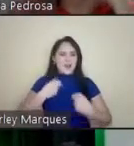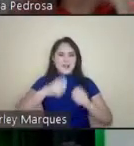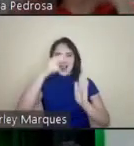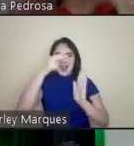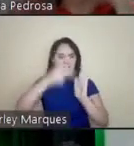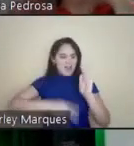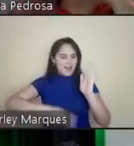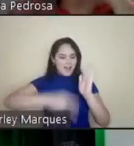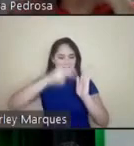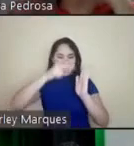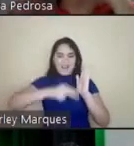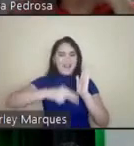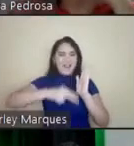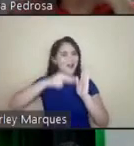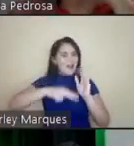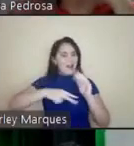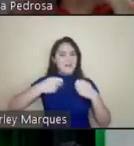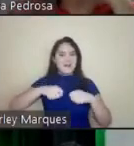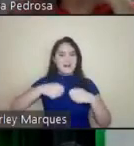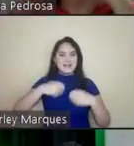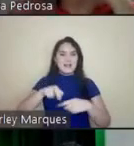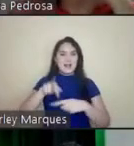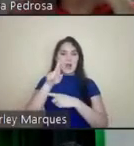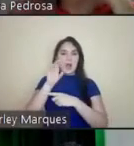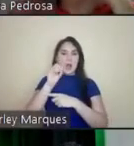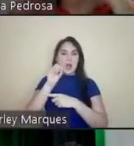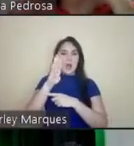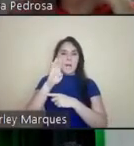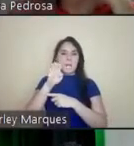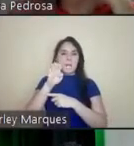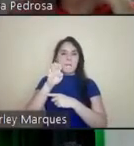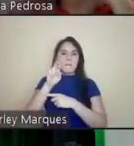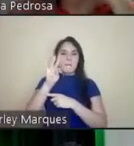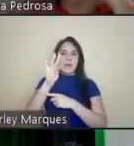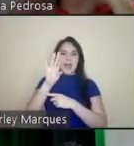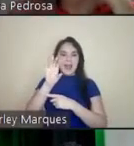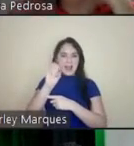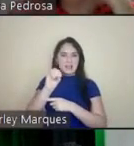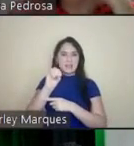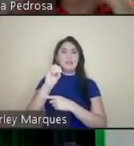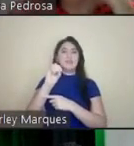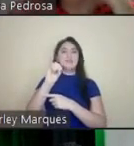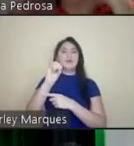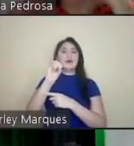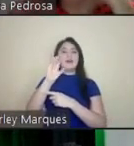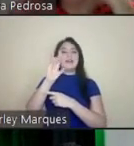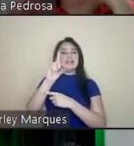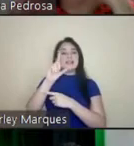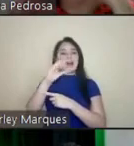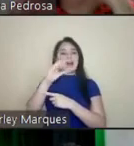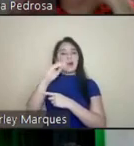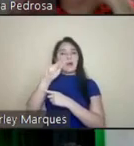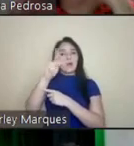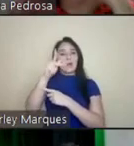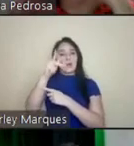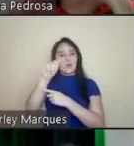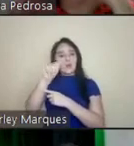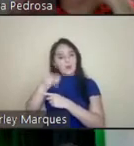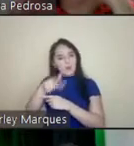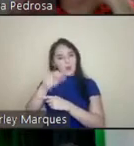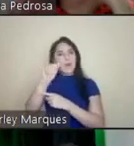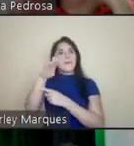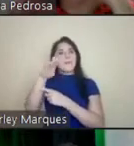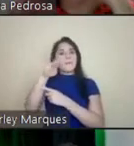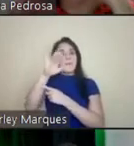é possível. Alberto da Cunha Mello, ele tem um poema pequenininho, que é um negócio assim,